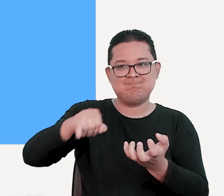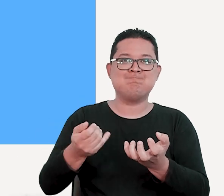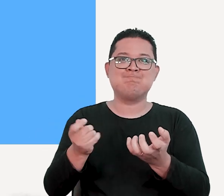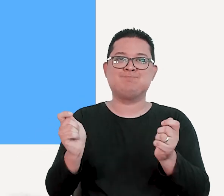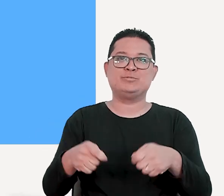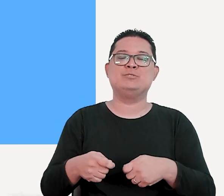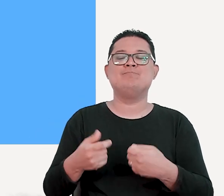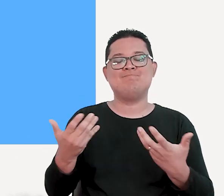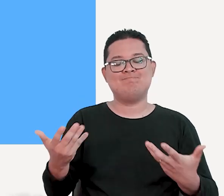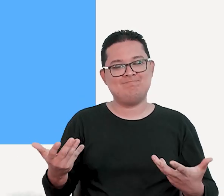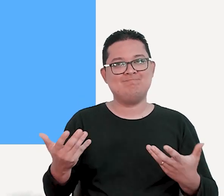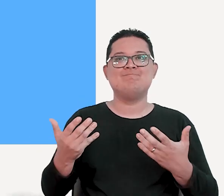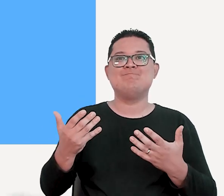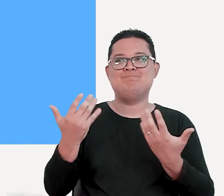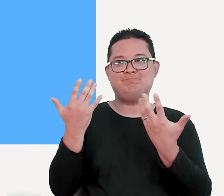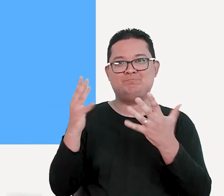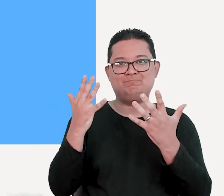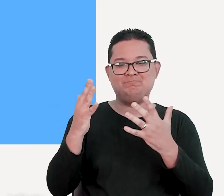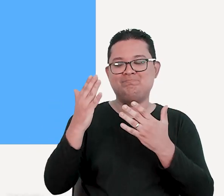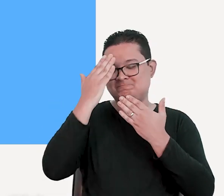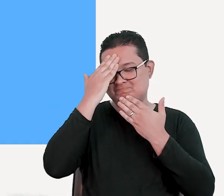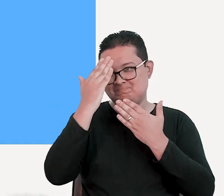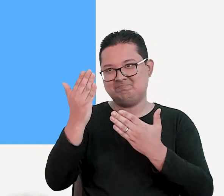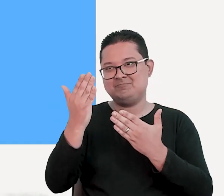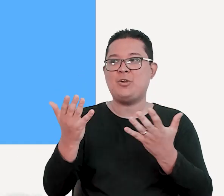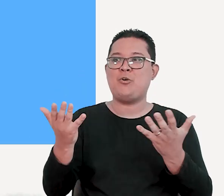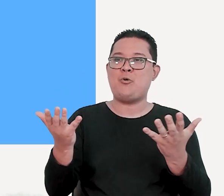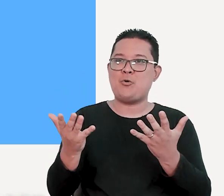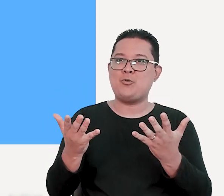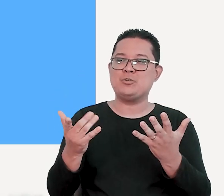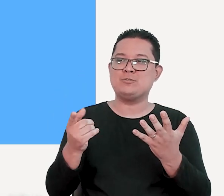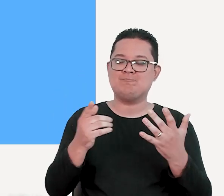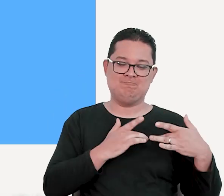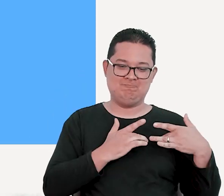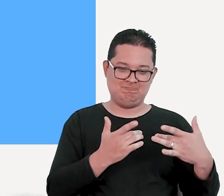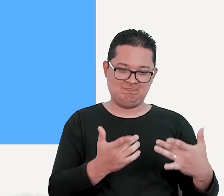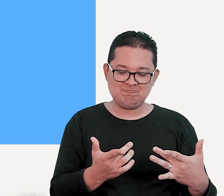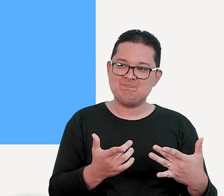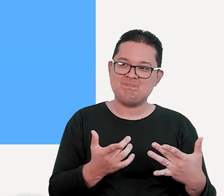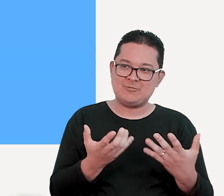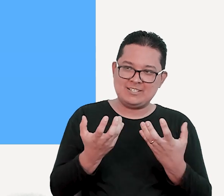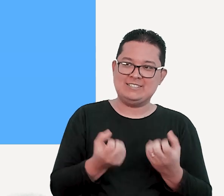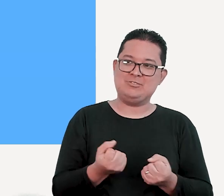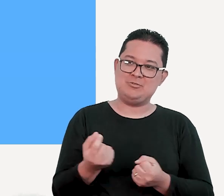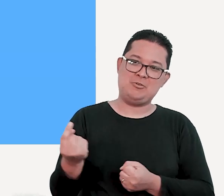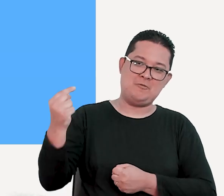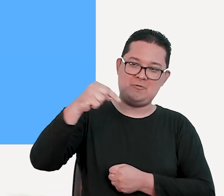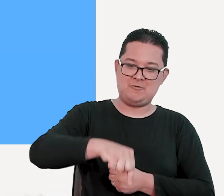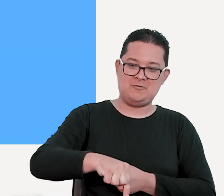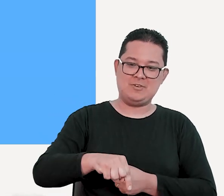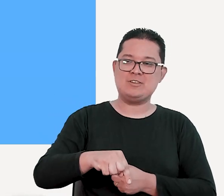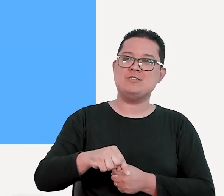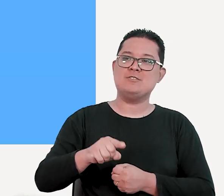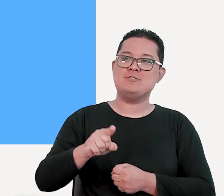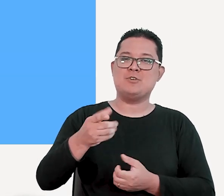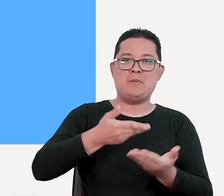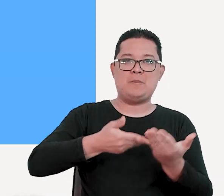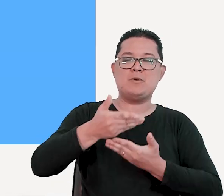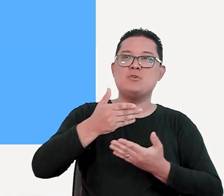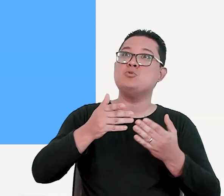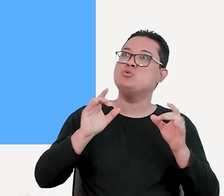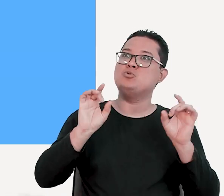poxa, parabéns, muito obrigada pela sua generosidade de compartilhar esse conhecimento conosco. Muito sucesso na sua